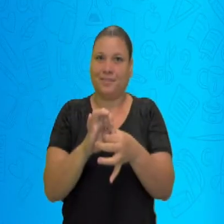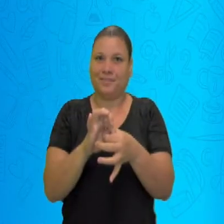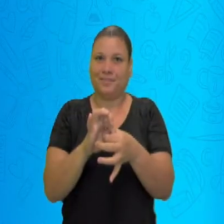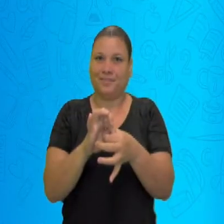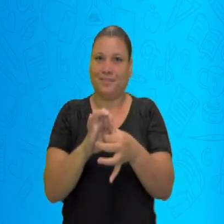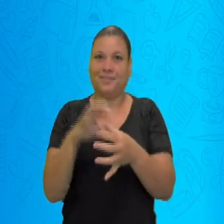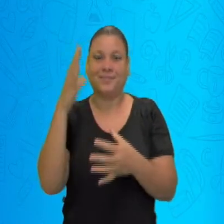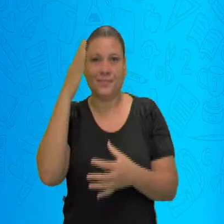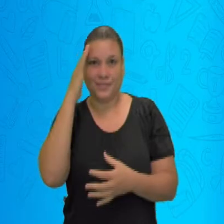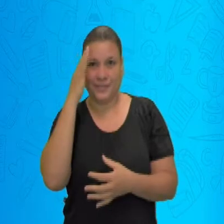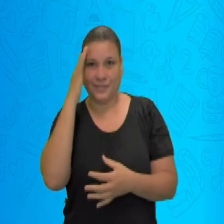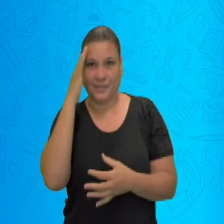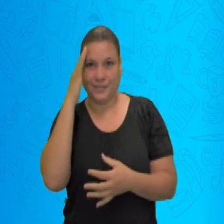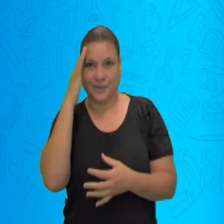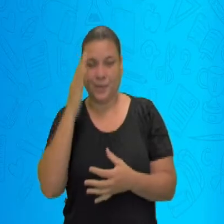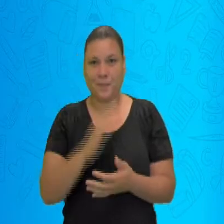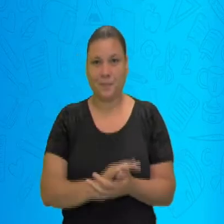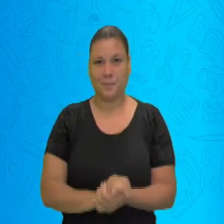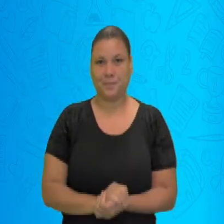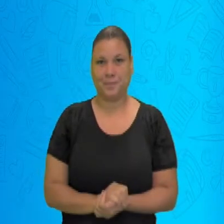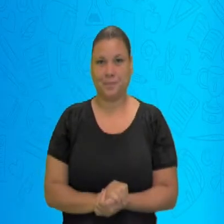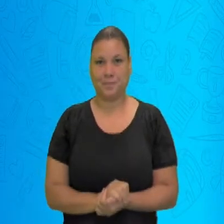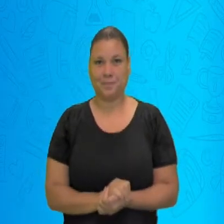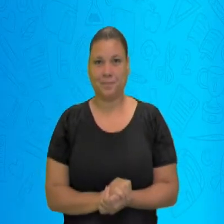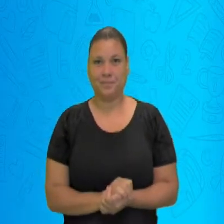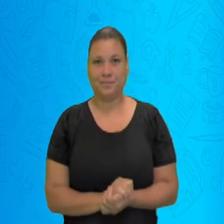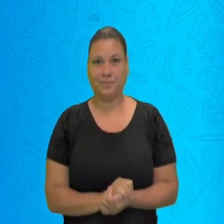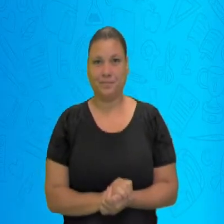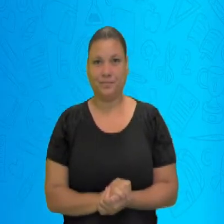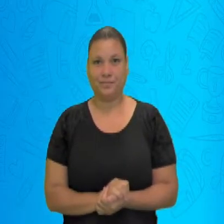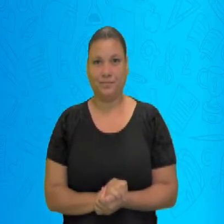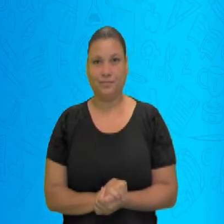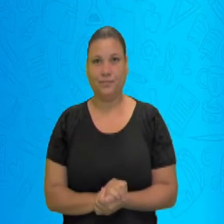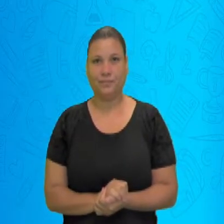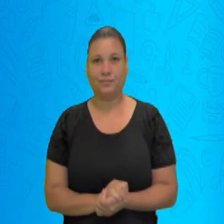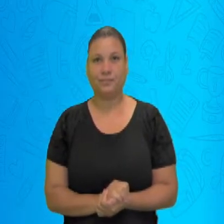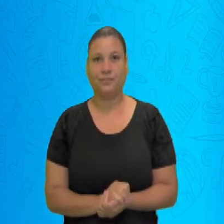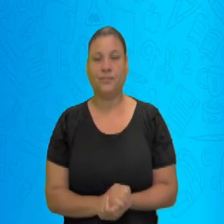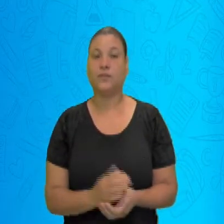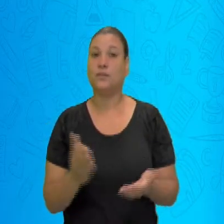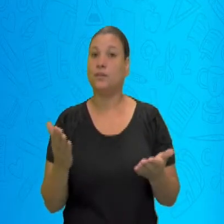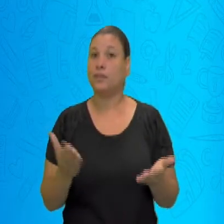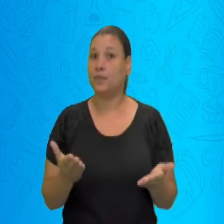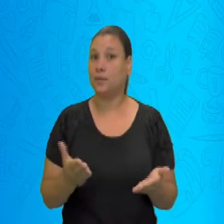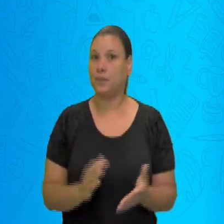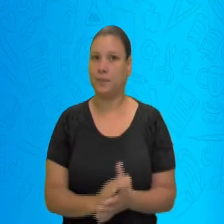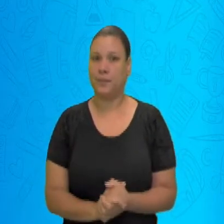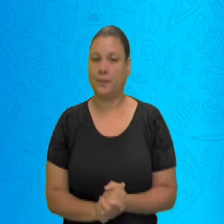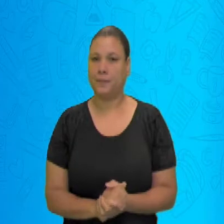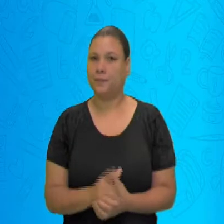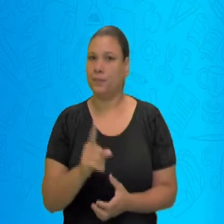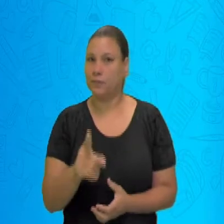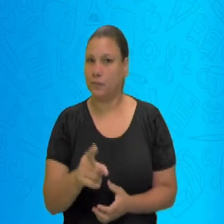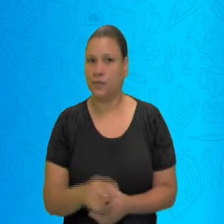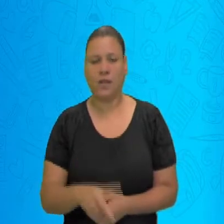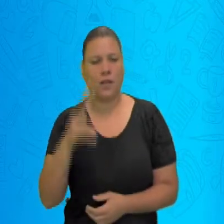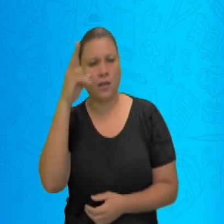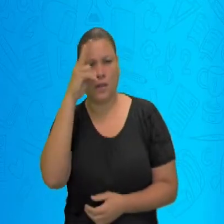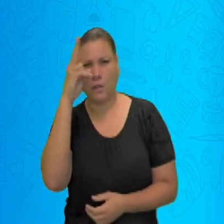de terra, que é a ligação. Ok? Então, nós não podemos esquecer,